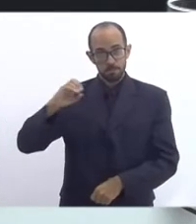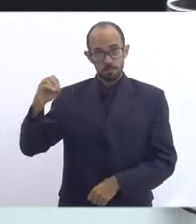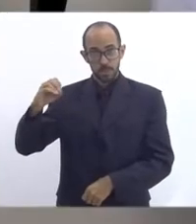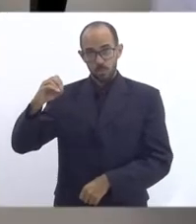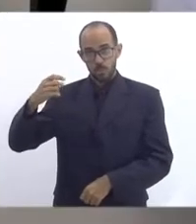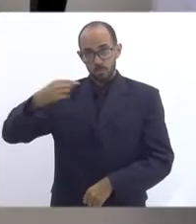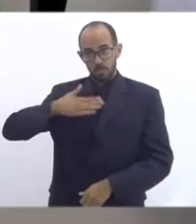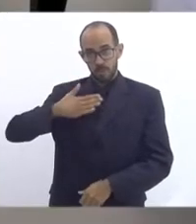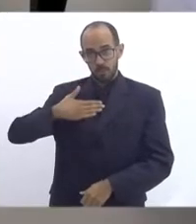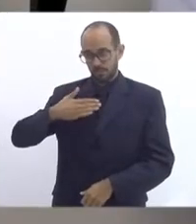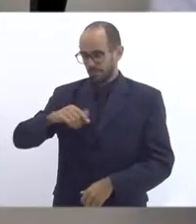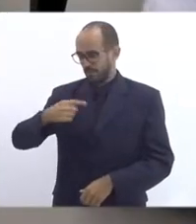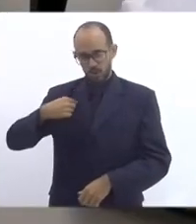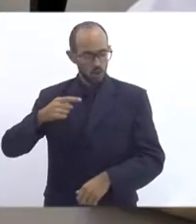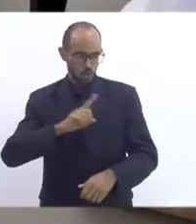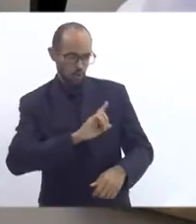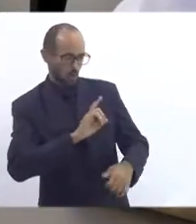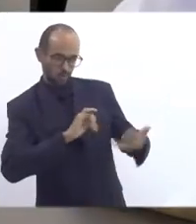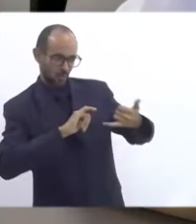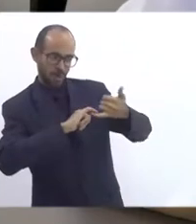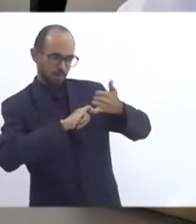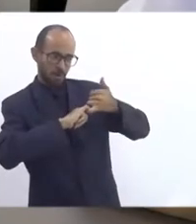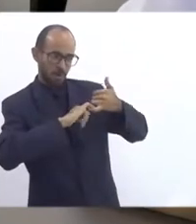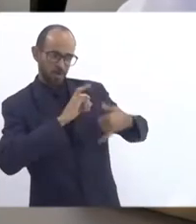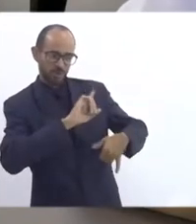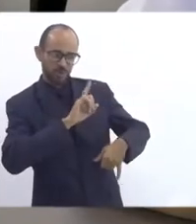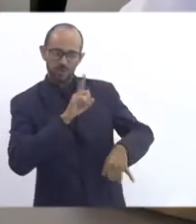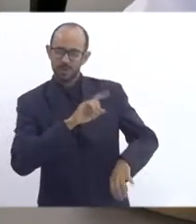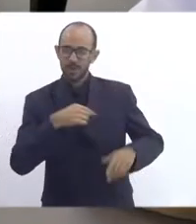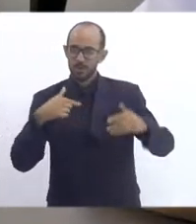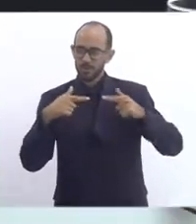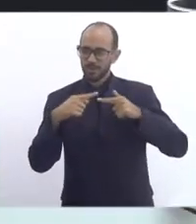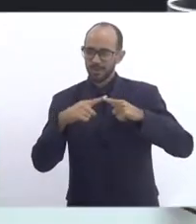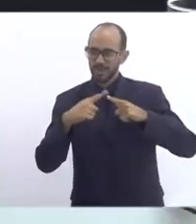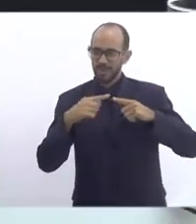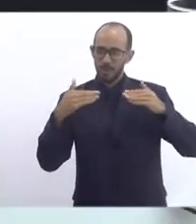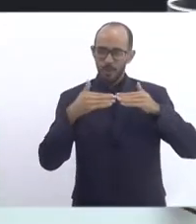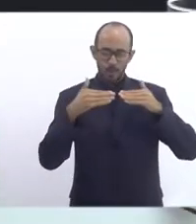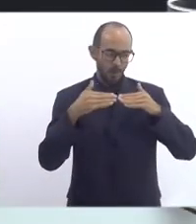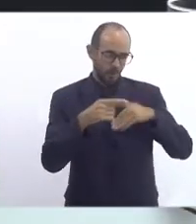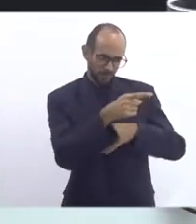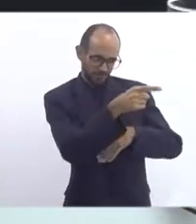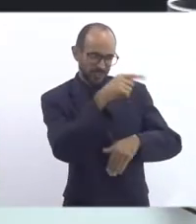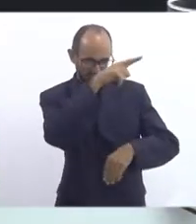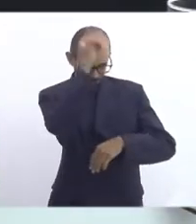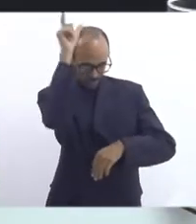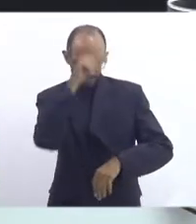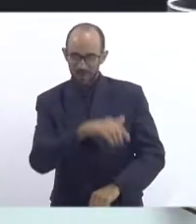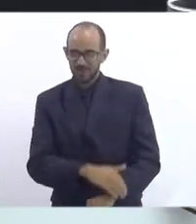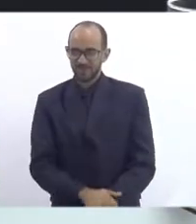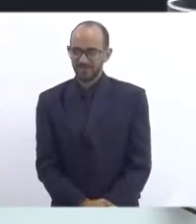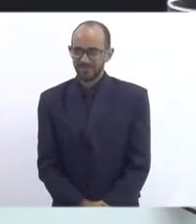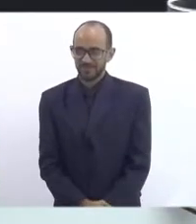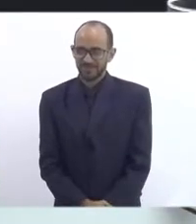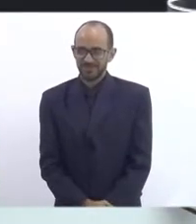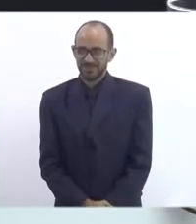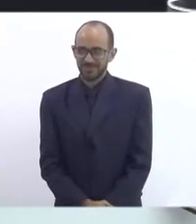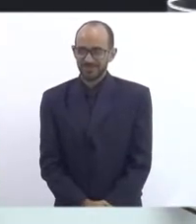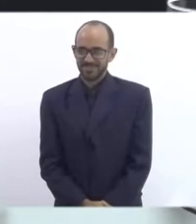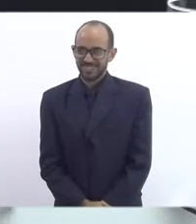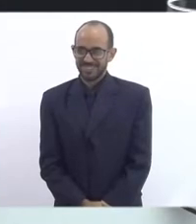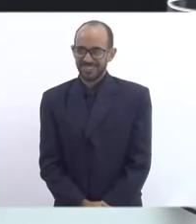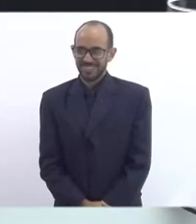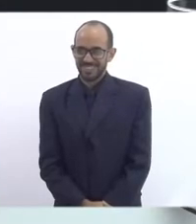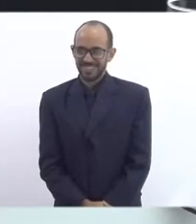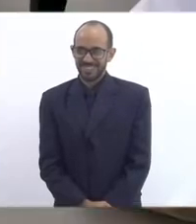não aposto. Eu aposto. Eu não aposto porque eu concordo. Não, você ganha mil, se perder, perde